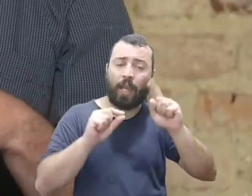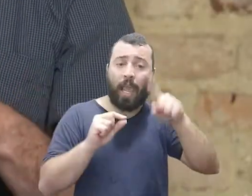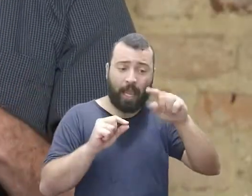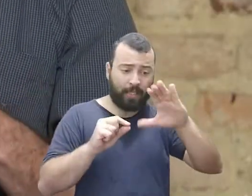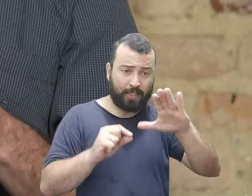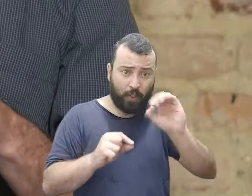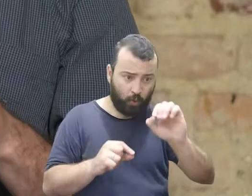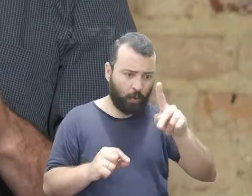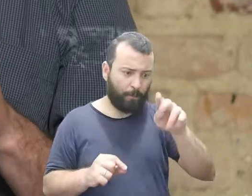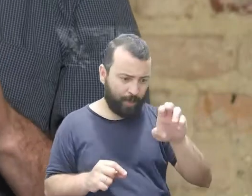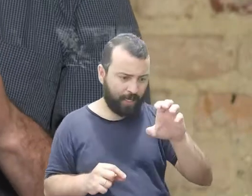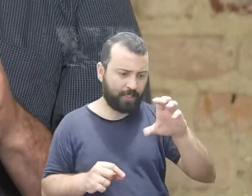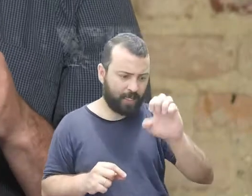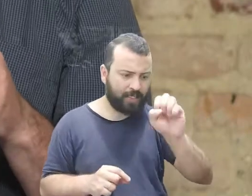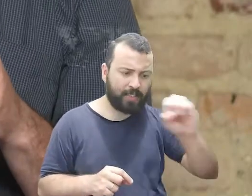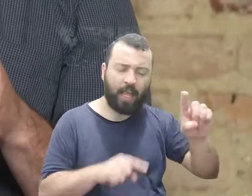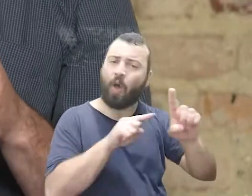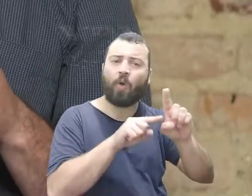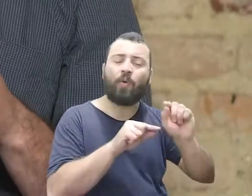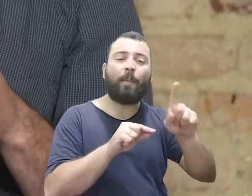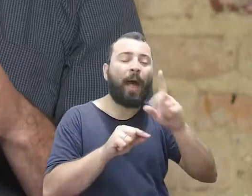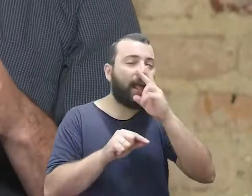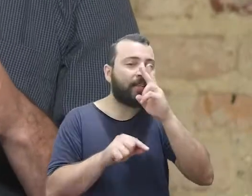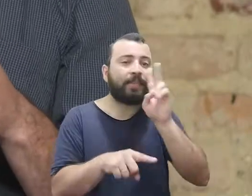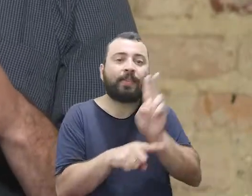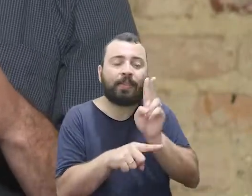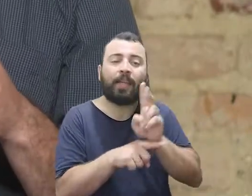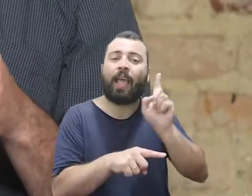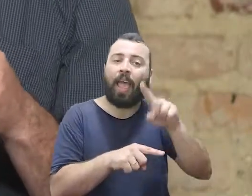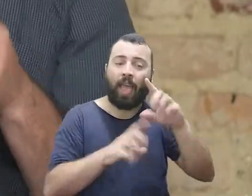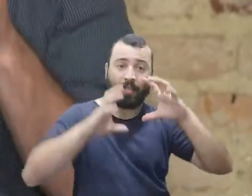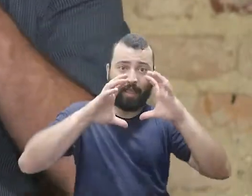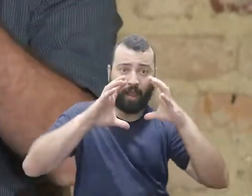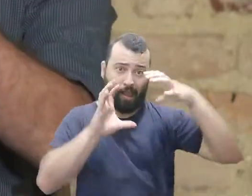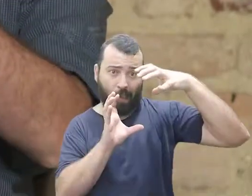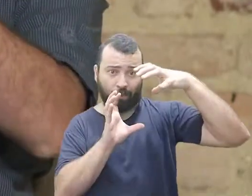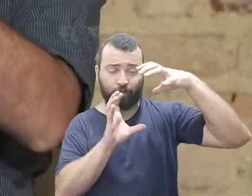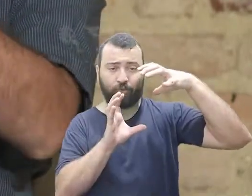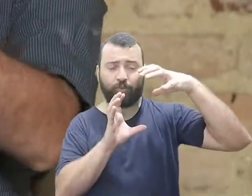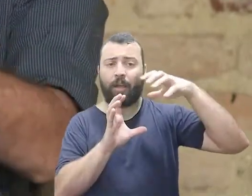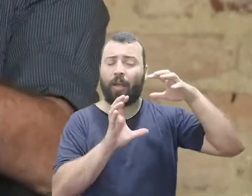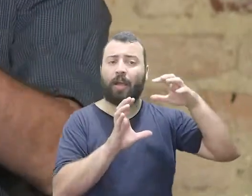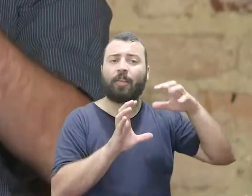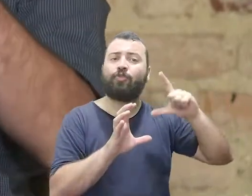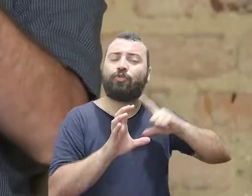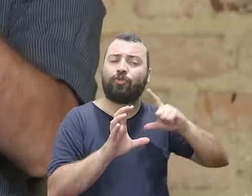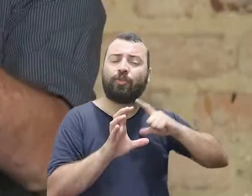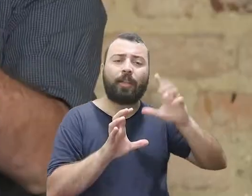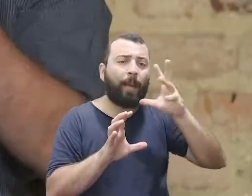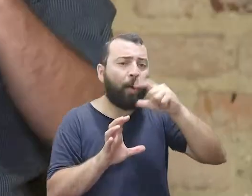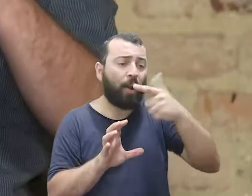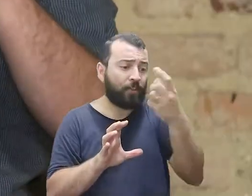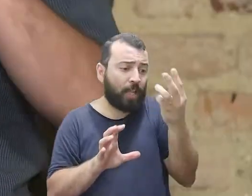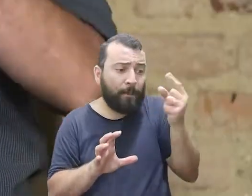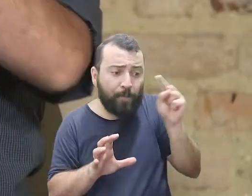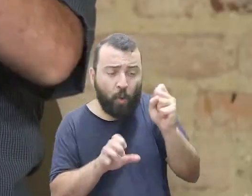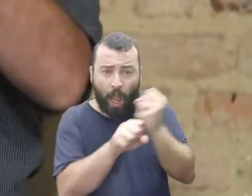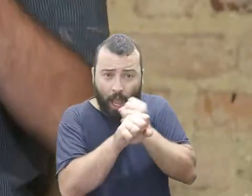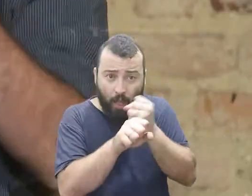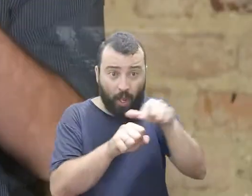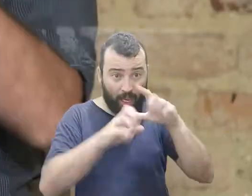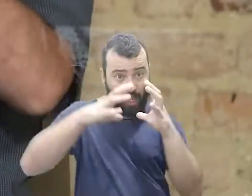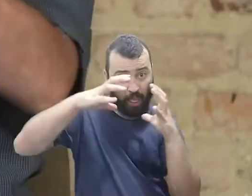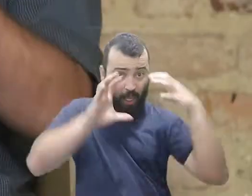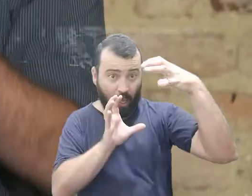ciclo de precessão. O ciclo de precessão é o bamboleio do eixo da Terra, que dura mais ou menos 23 mil anos. Então eu tenho um eixo